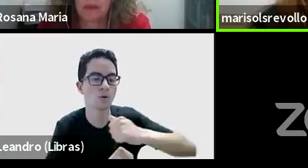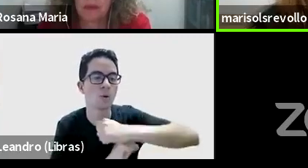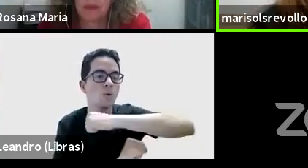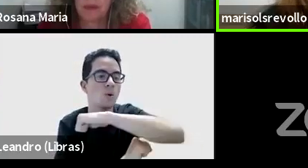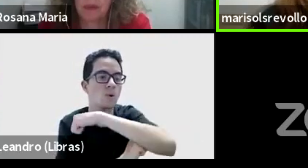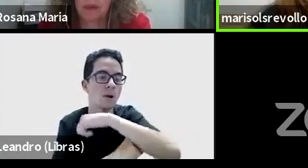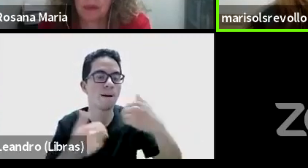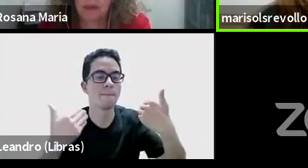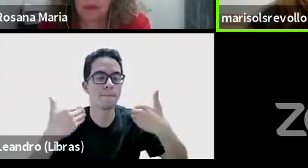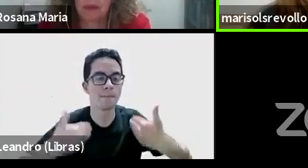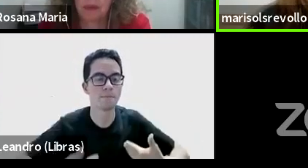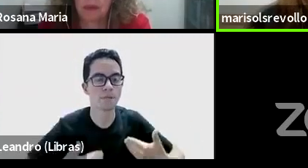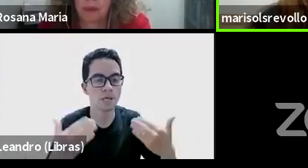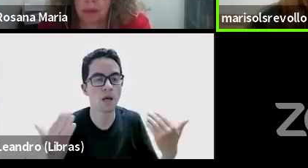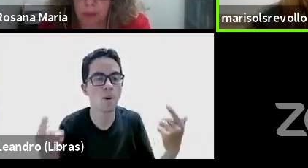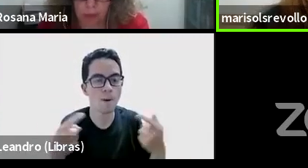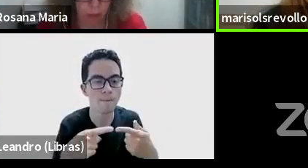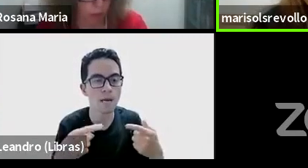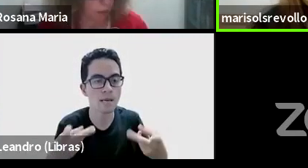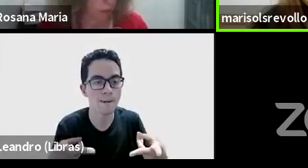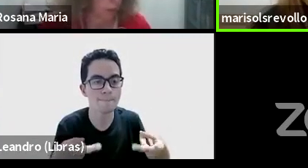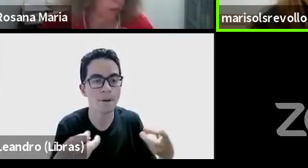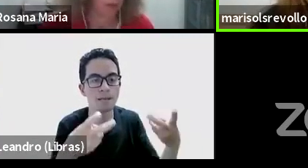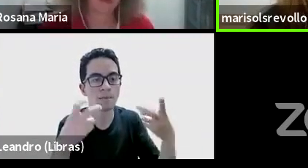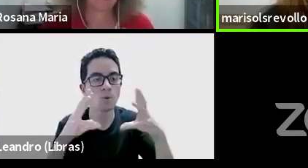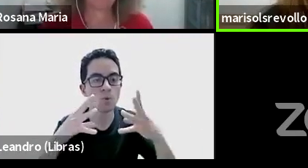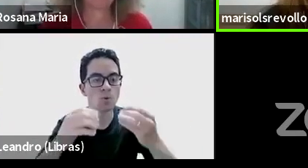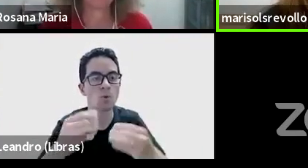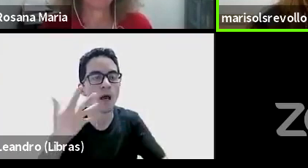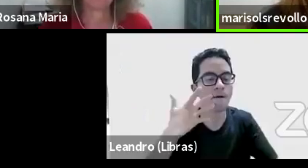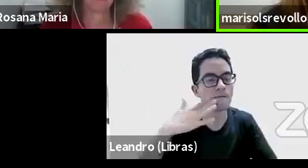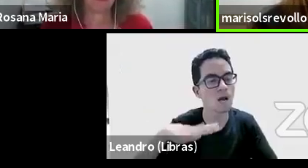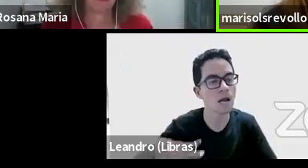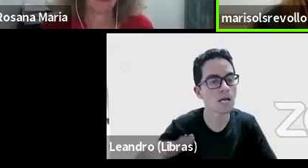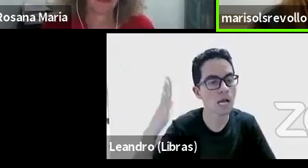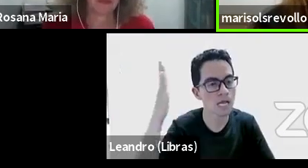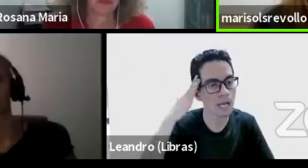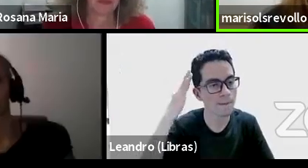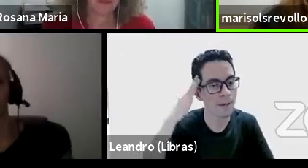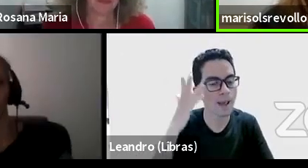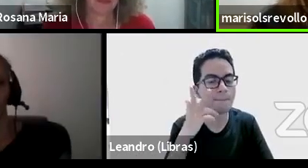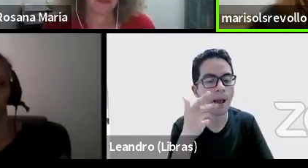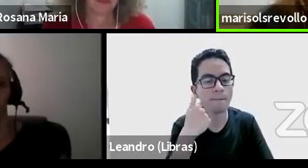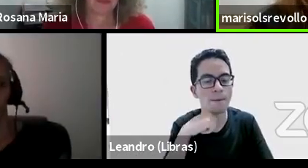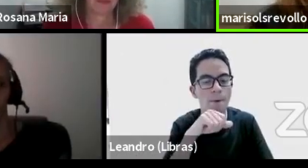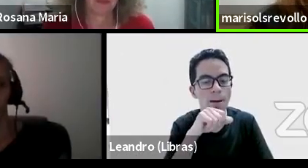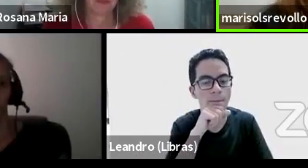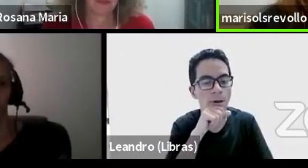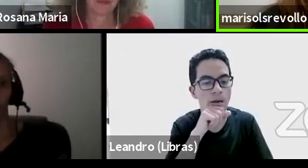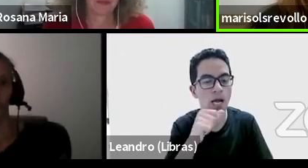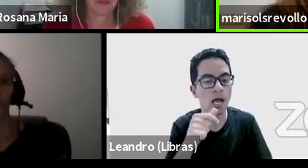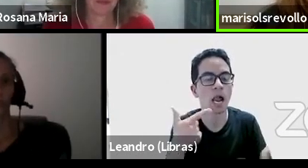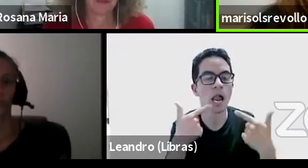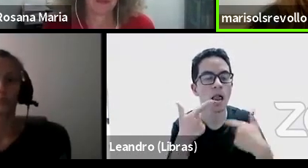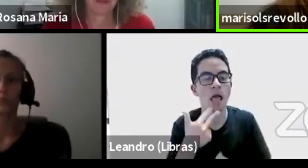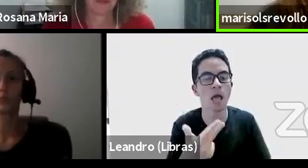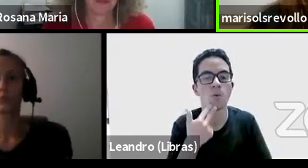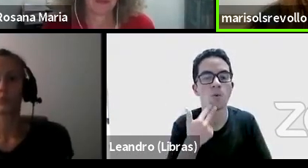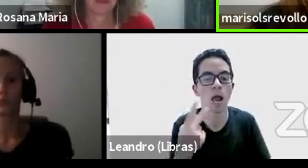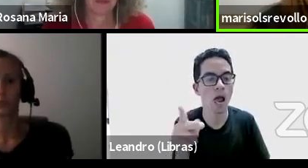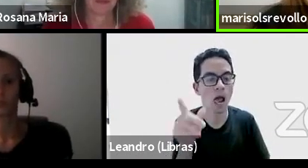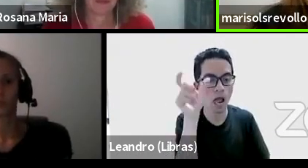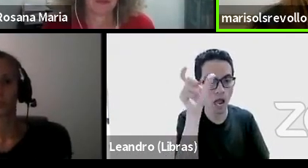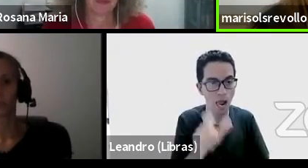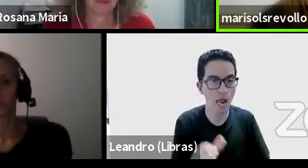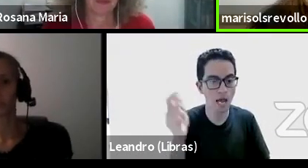física, mas também toda essa percepção da infância, o que eu explico para os pais nessa língua. Outra questão que elas trouxeram, entender